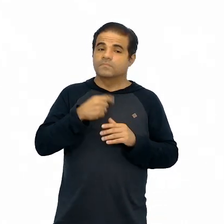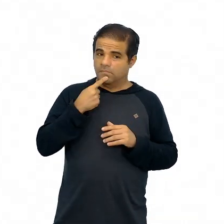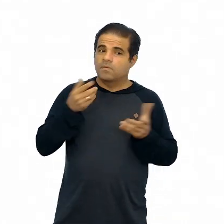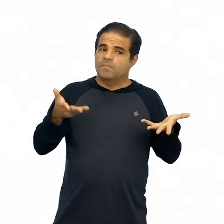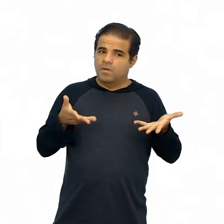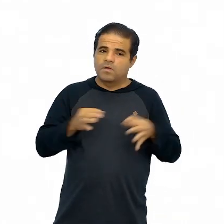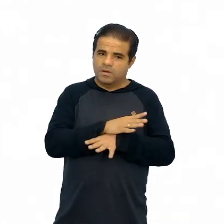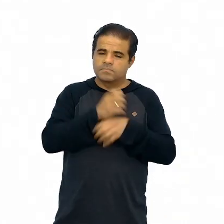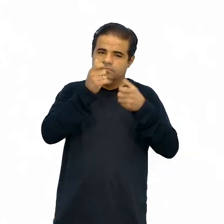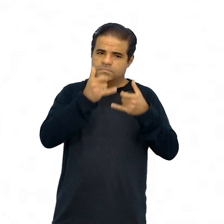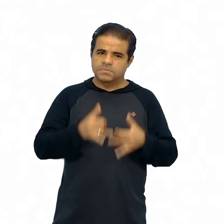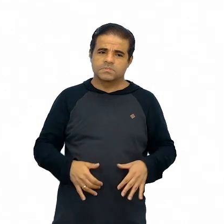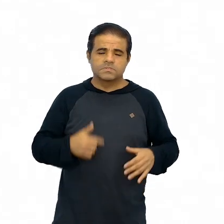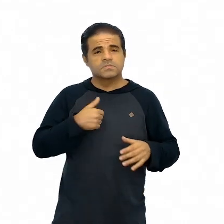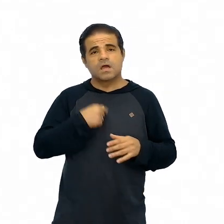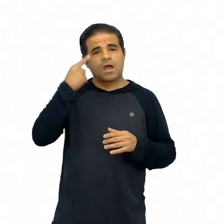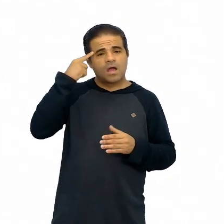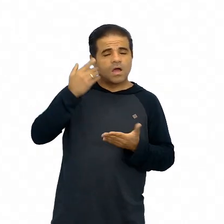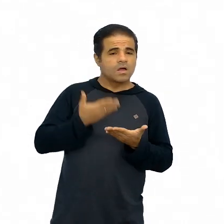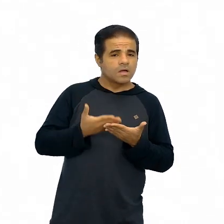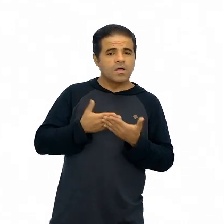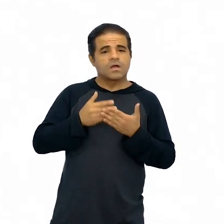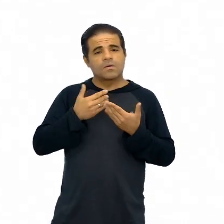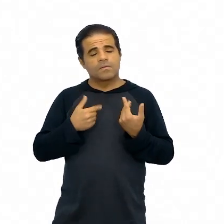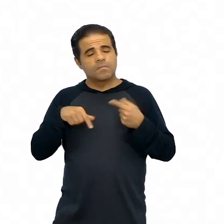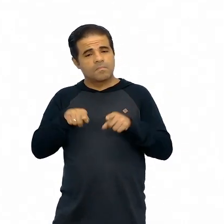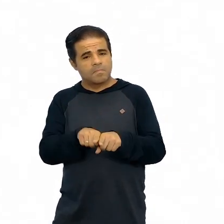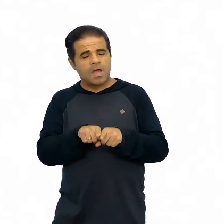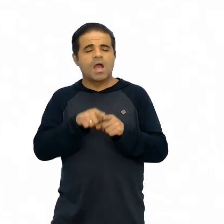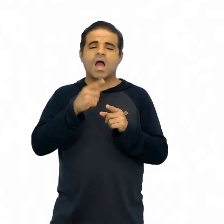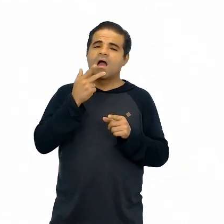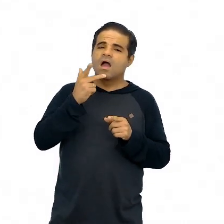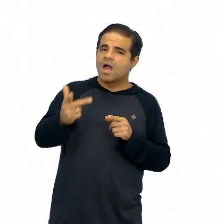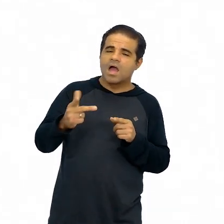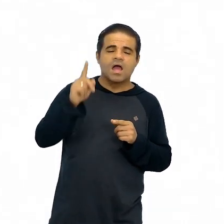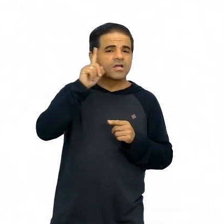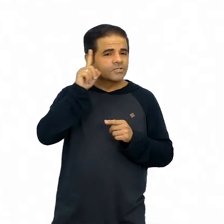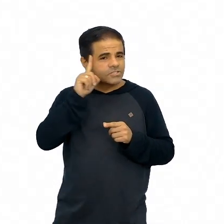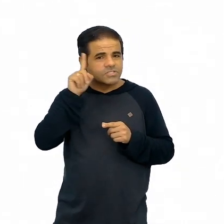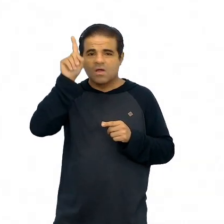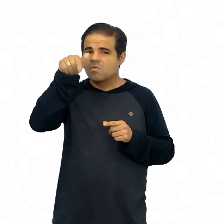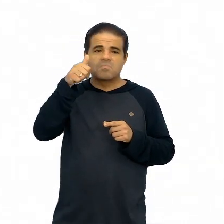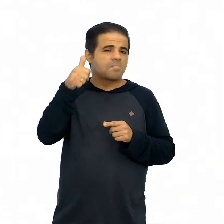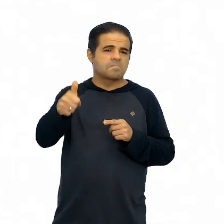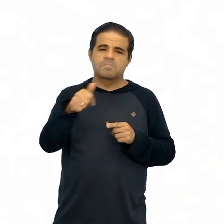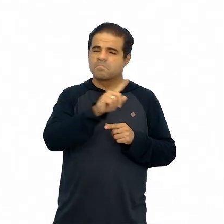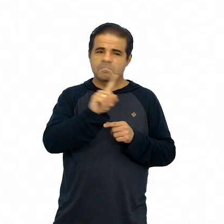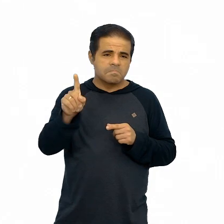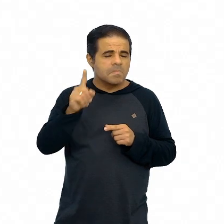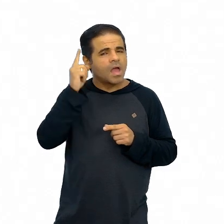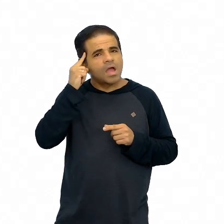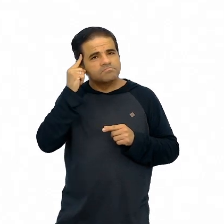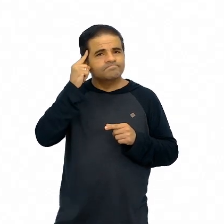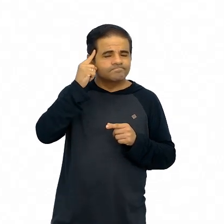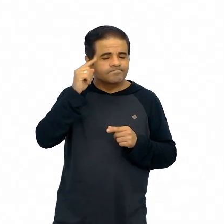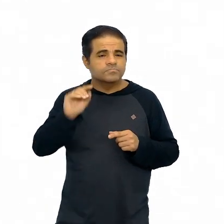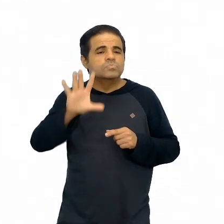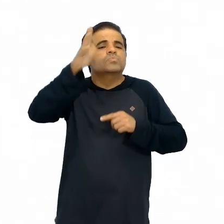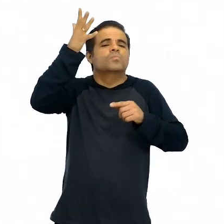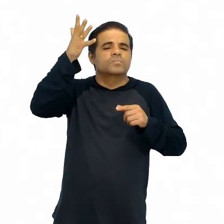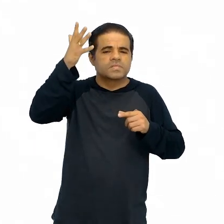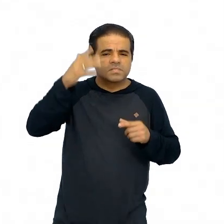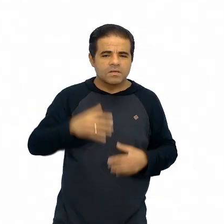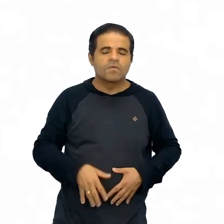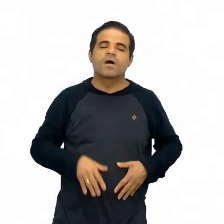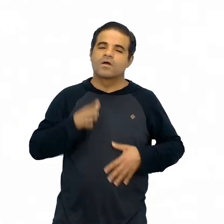falar. Ai, eu estava lá com meu pai, aí meu pai naquele dia não estava na escola, e aí ele falou, o que